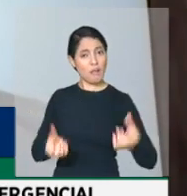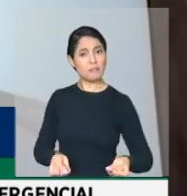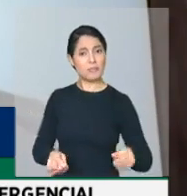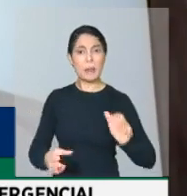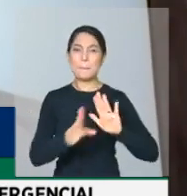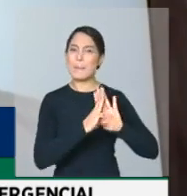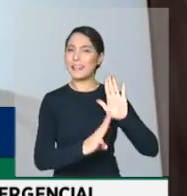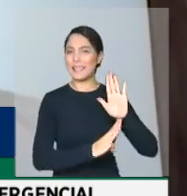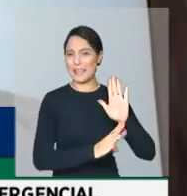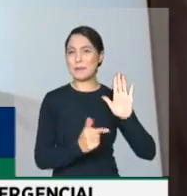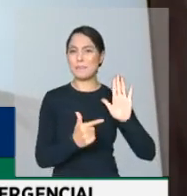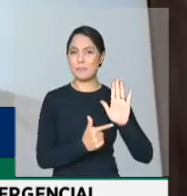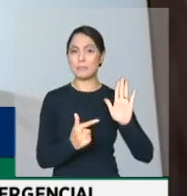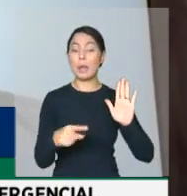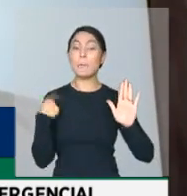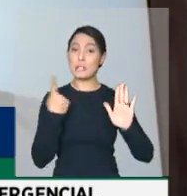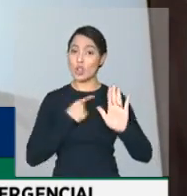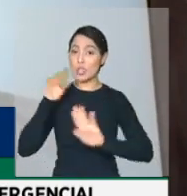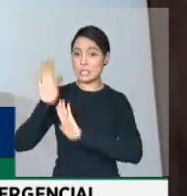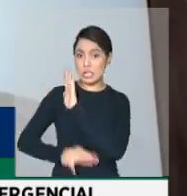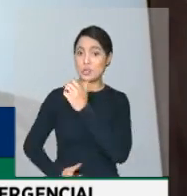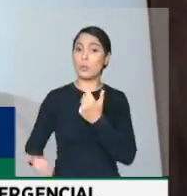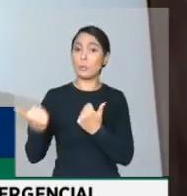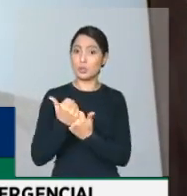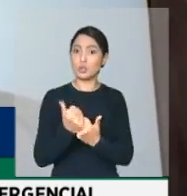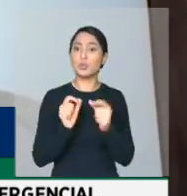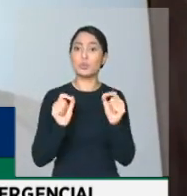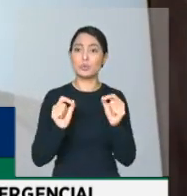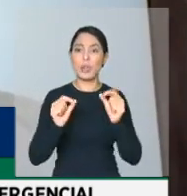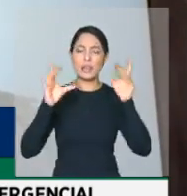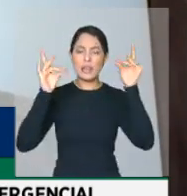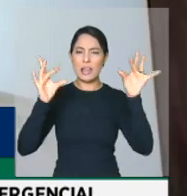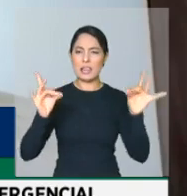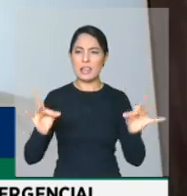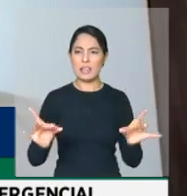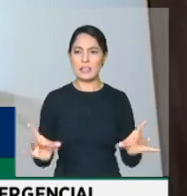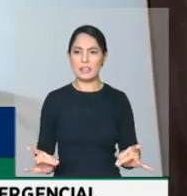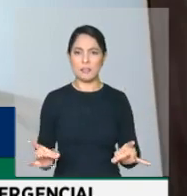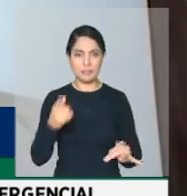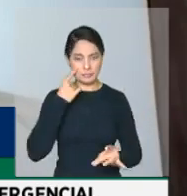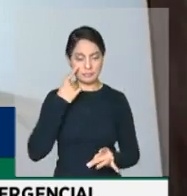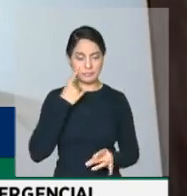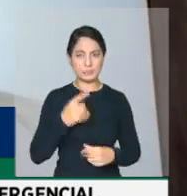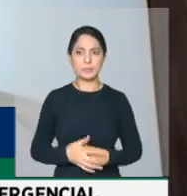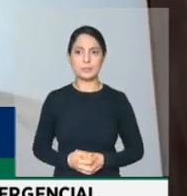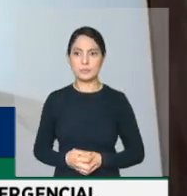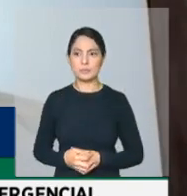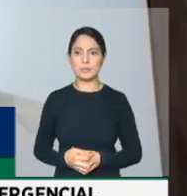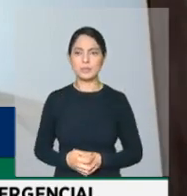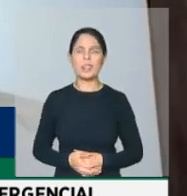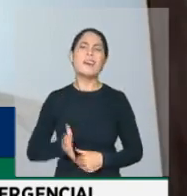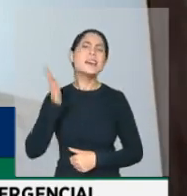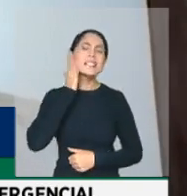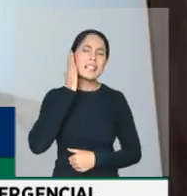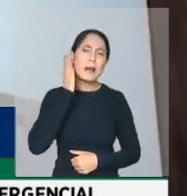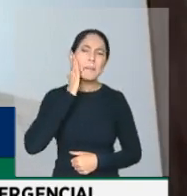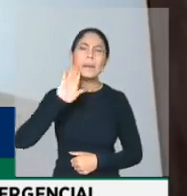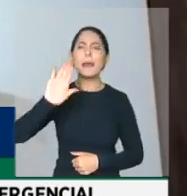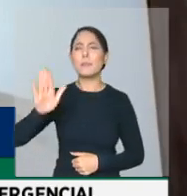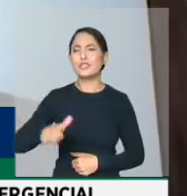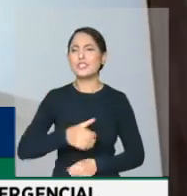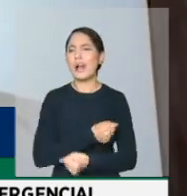substitutivo que apresentamos a seguir, fruto de negociações e debate em torno do assunto. Sabemos que a maioria esmagadora de